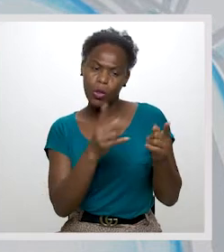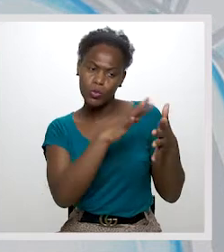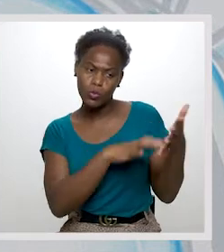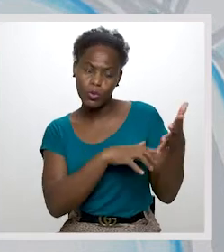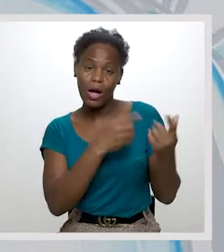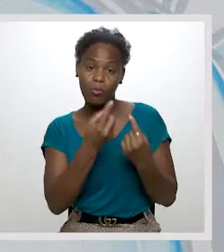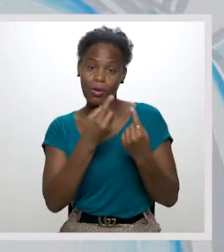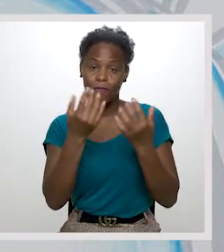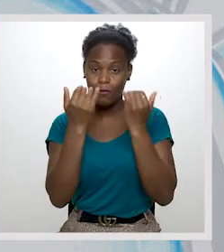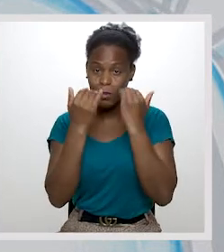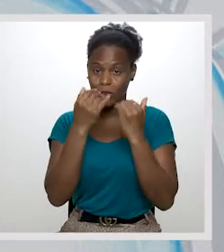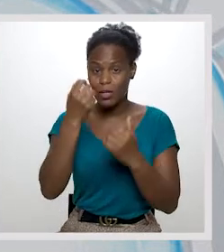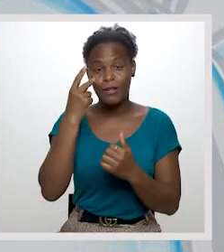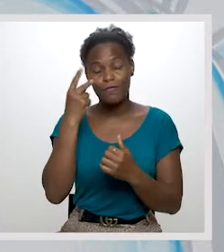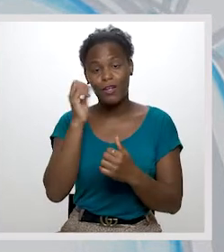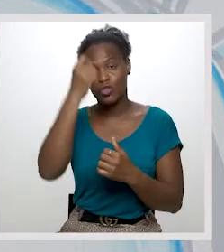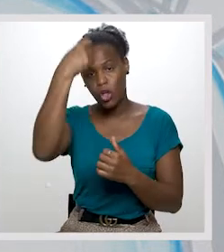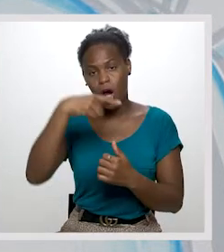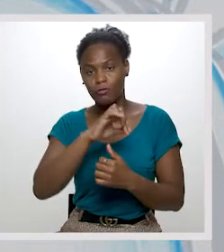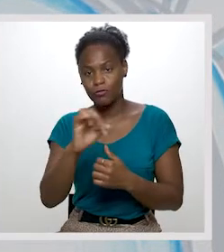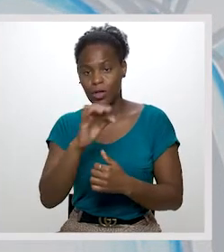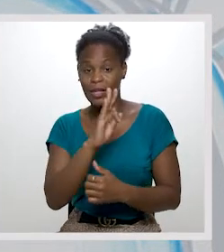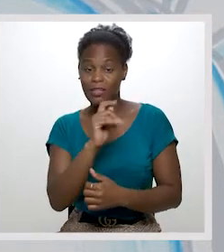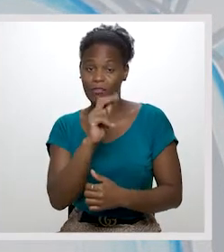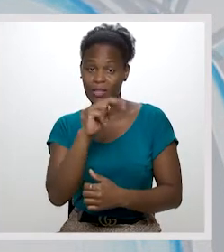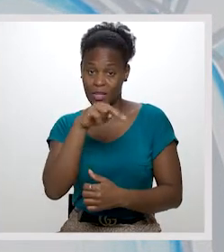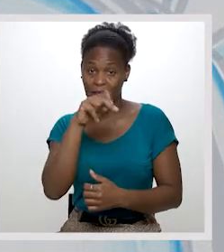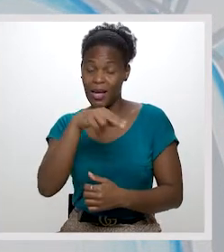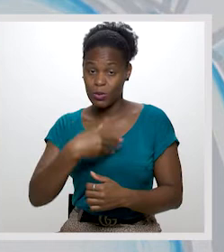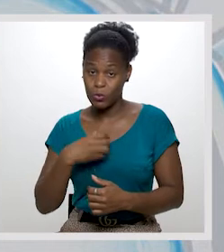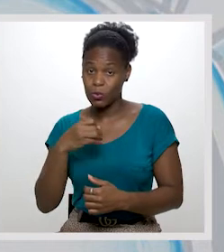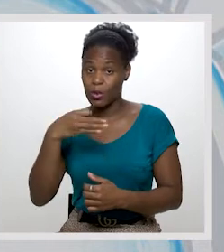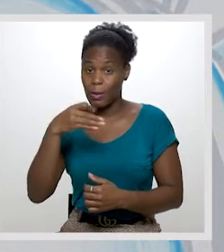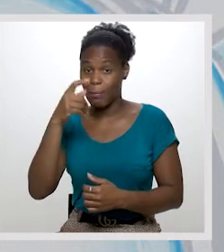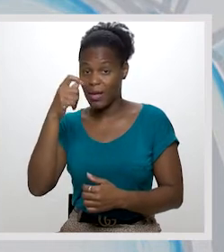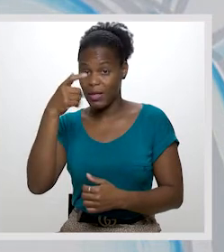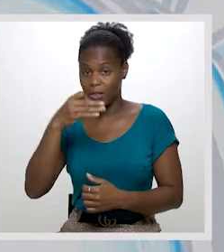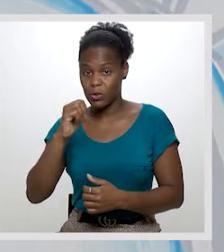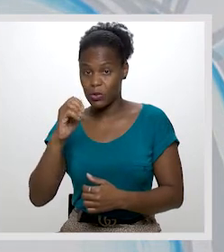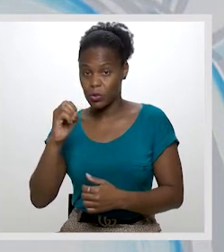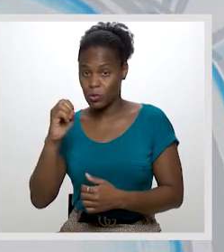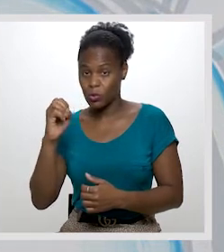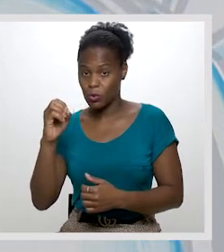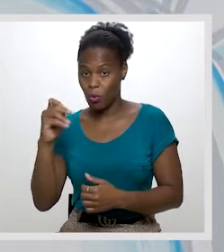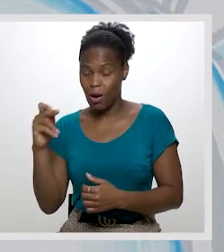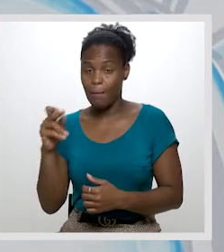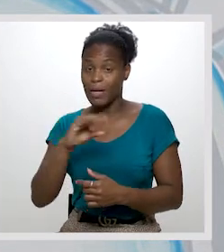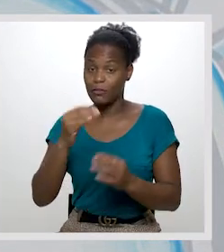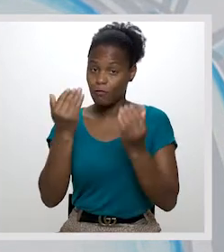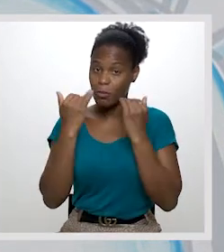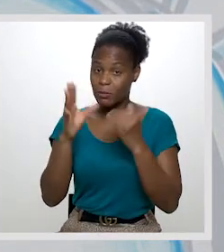temos alguns dos dados biográficos de Fernando Pessoa, mas é claro que há mais informações,